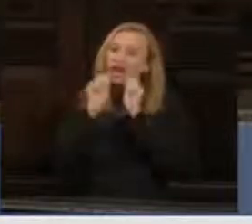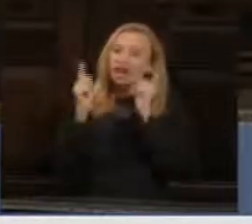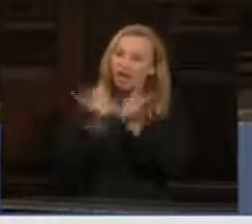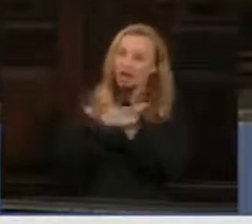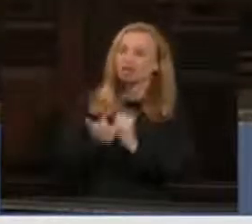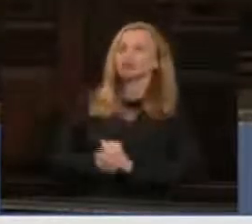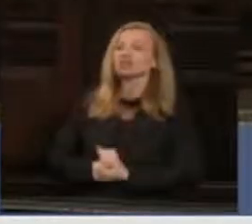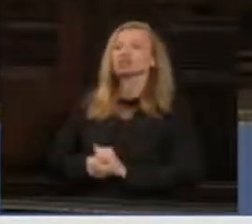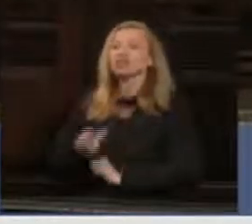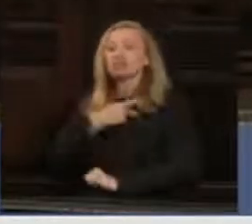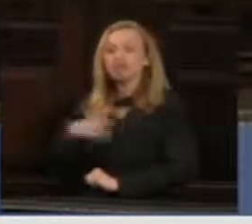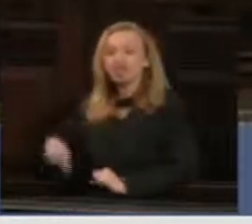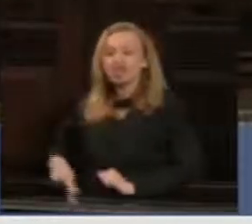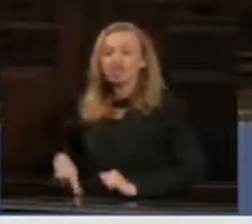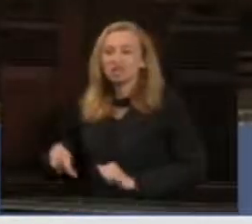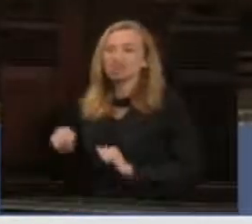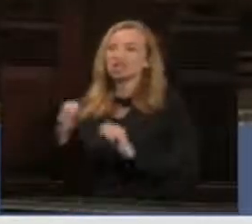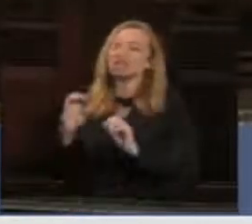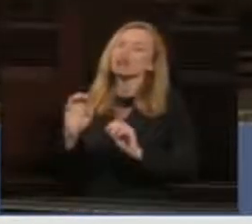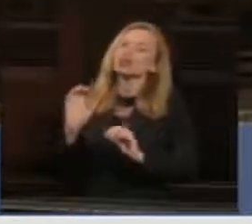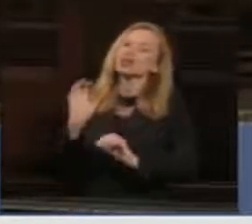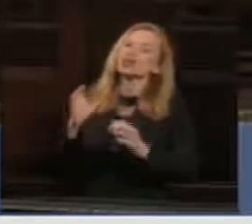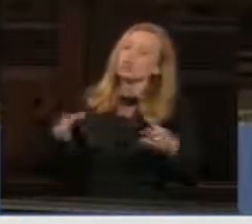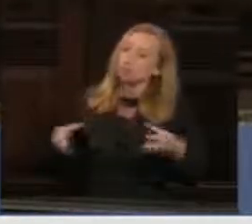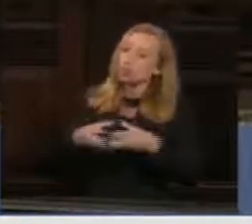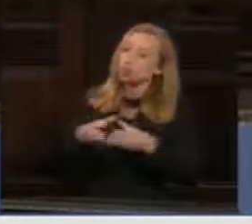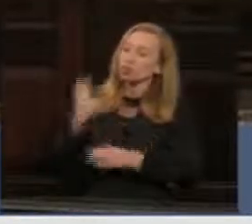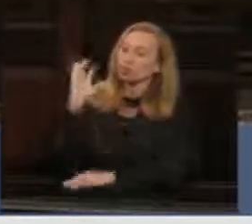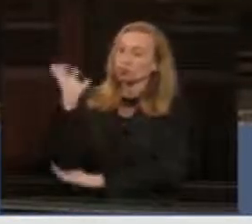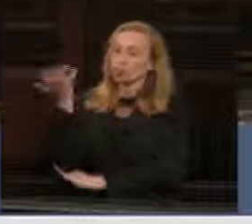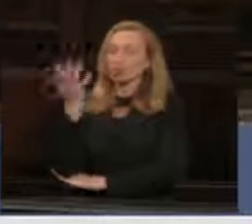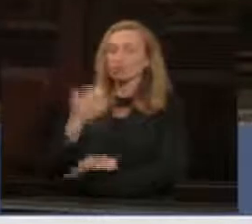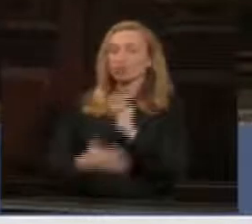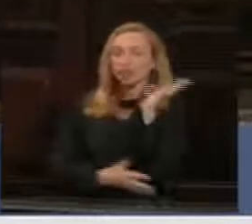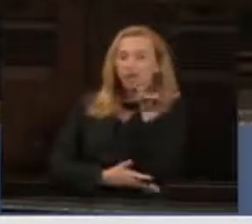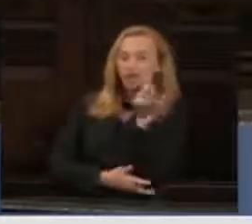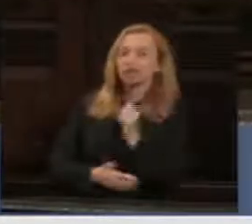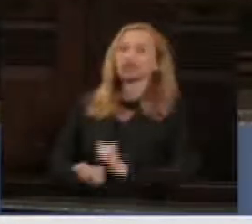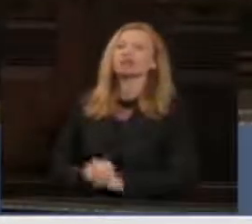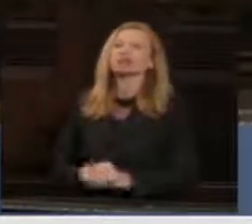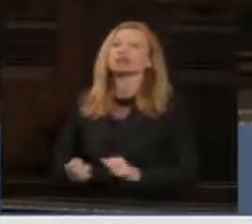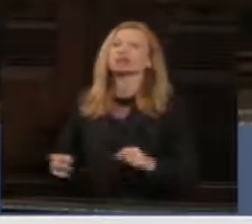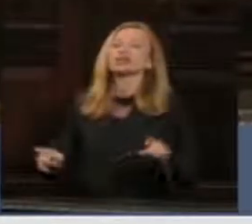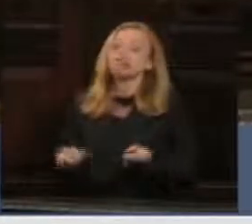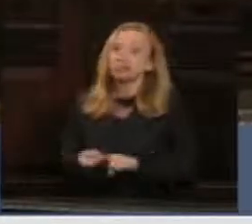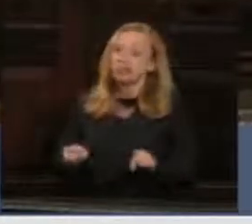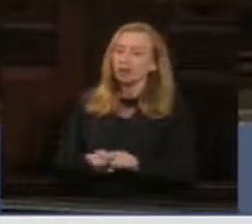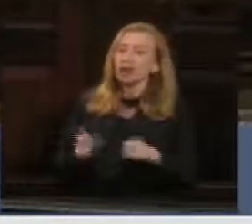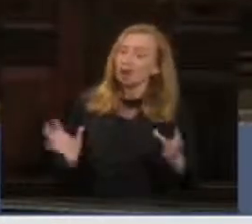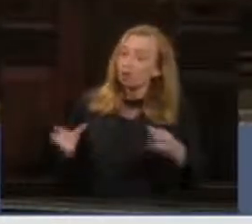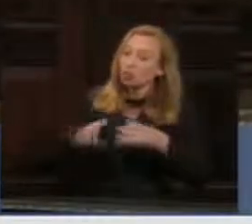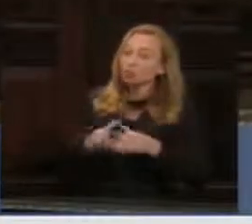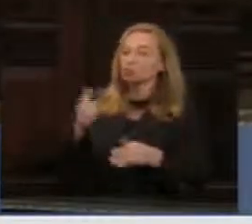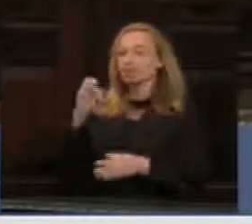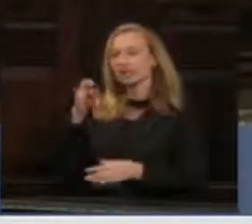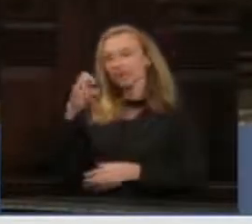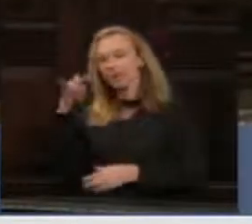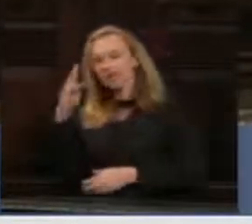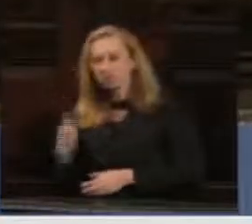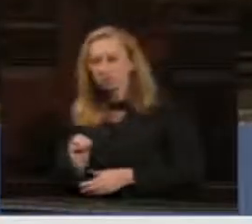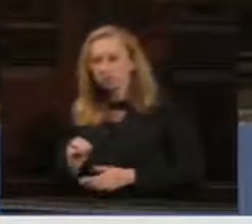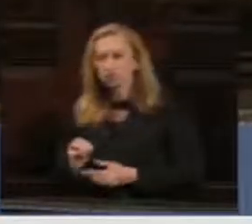da Comissão do Meio Ambiente, ao presidente da Comissão de Saneamento Ambiental, que